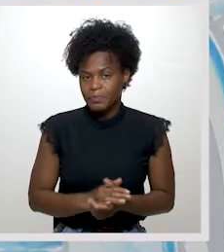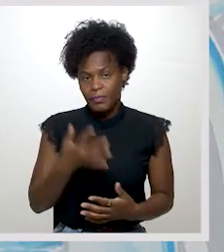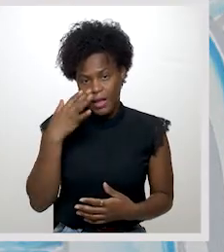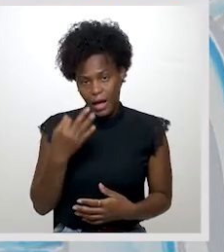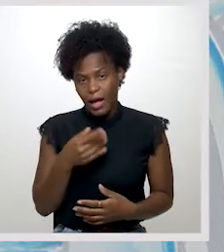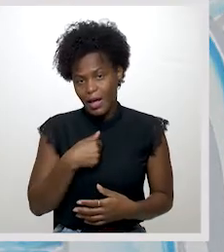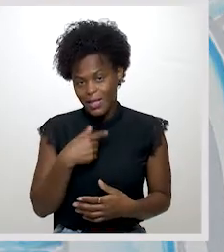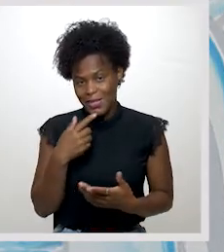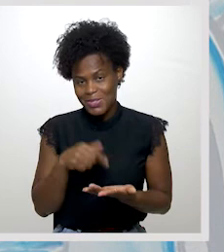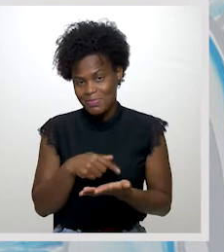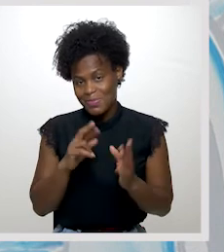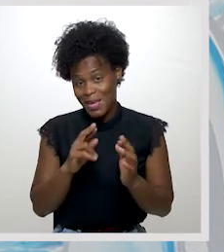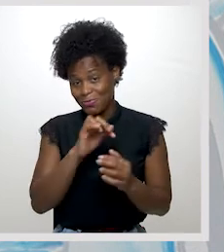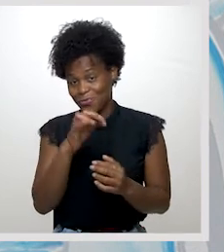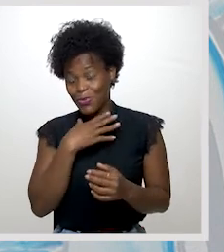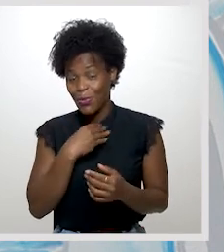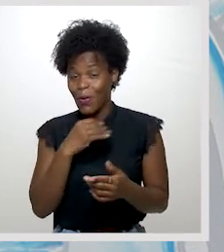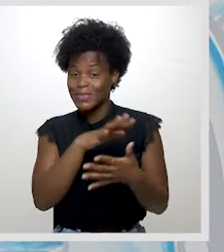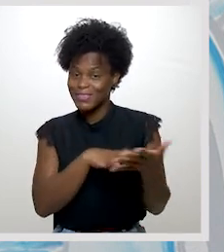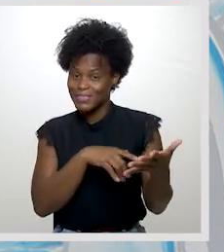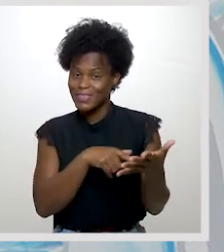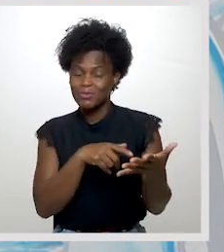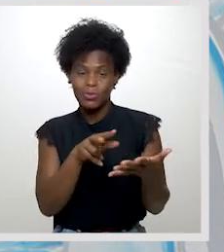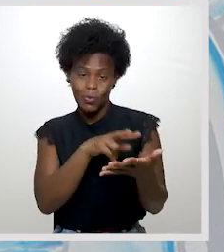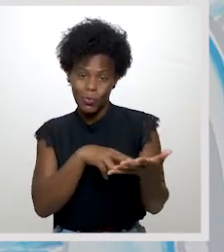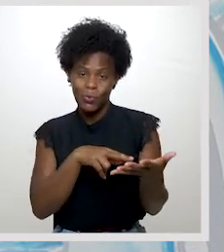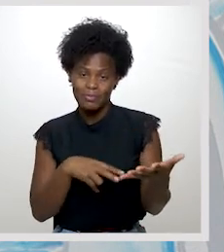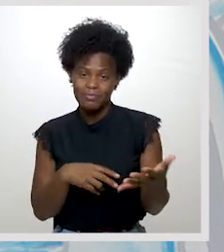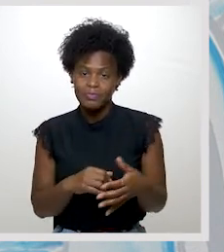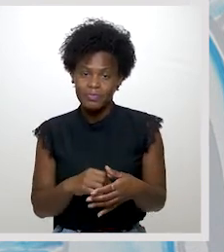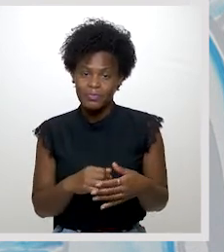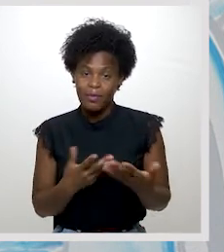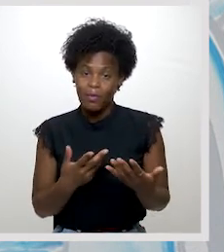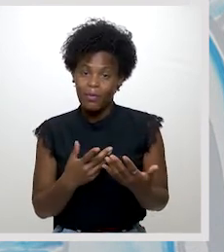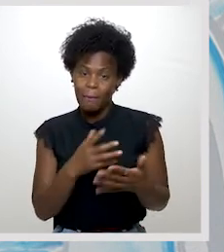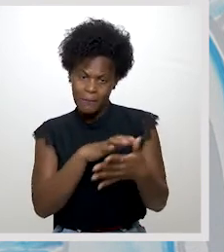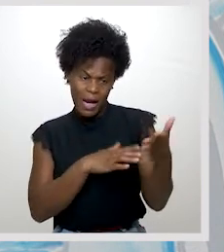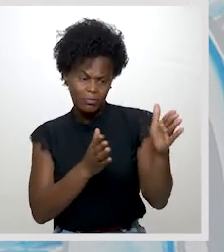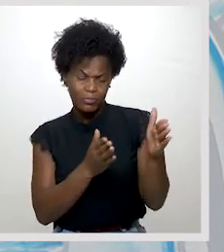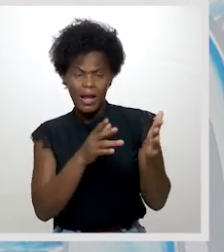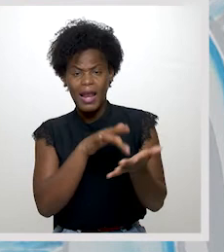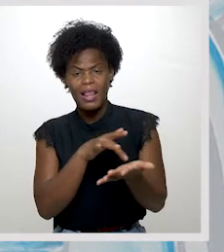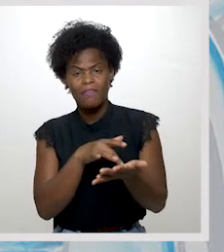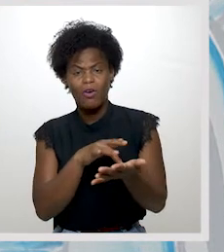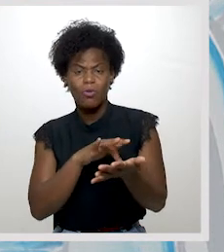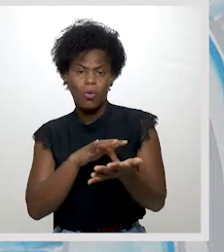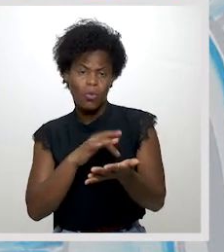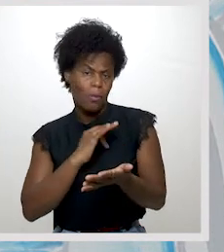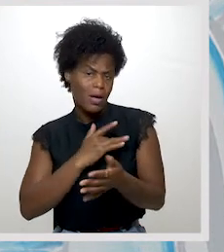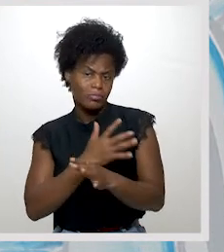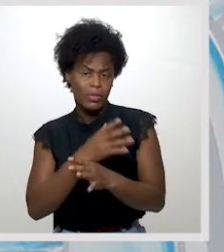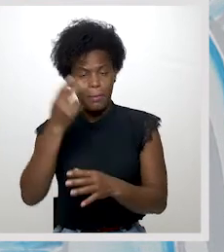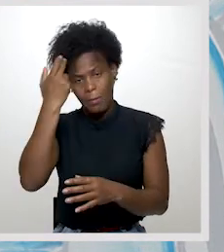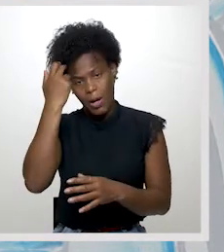E assim, espero que tenham gostado desta sugestão de leitura, o excerto do romance Memorial do